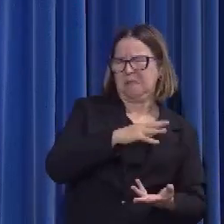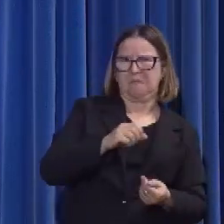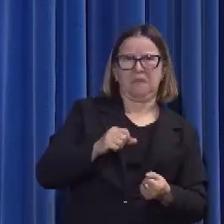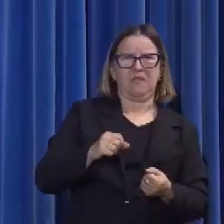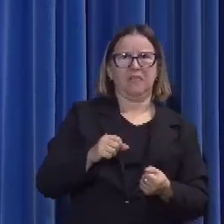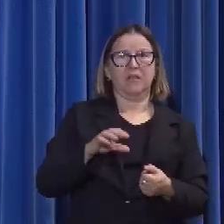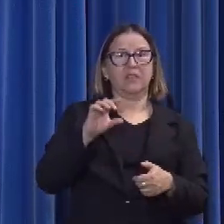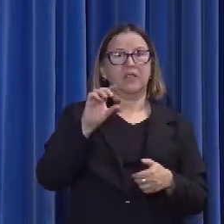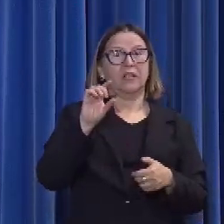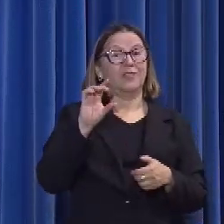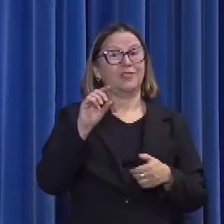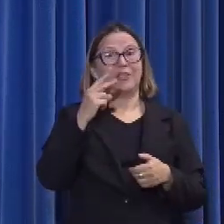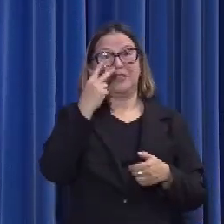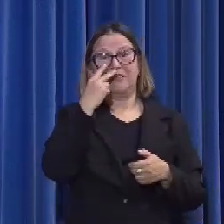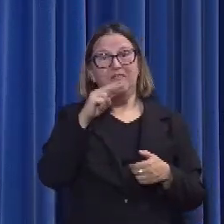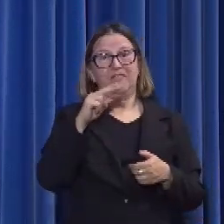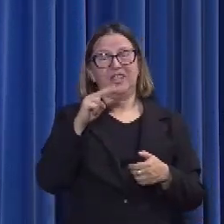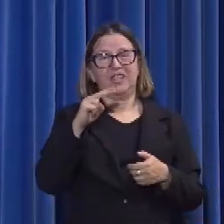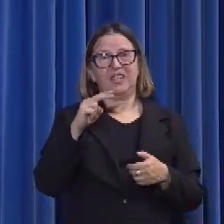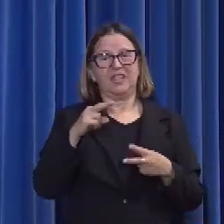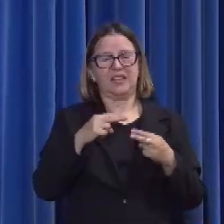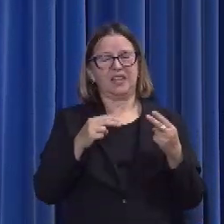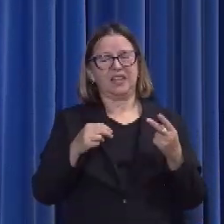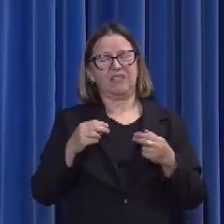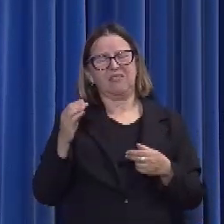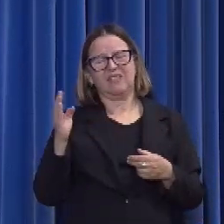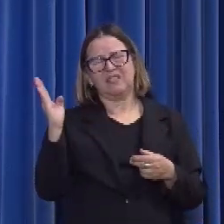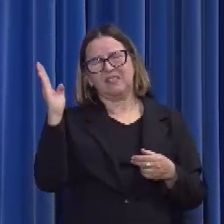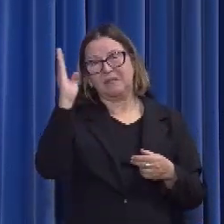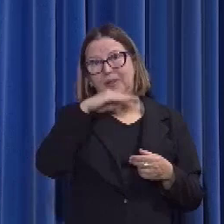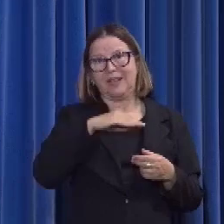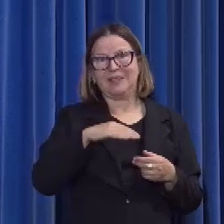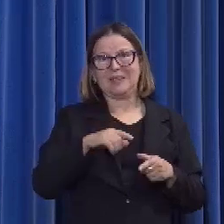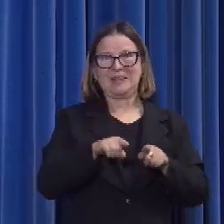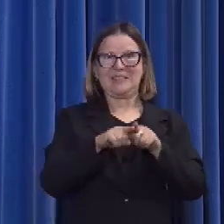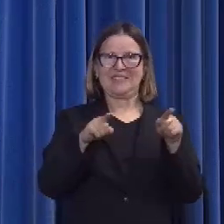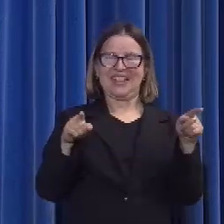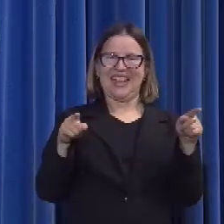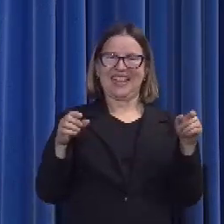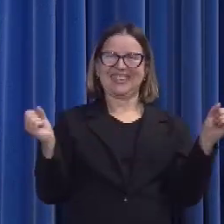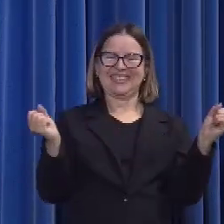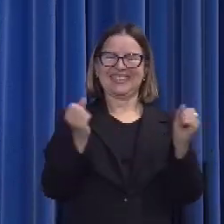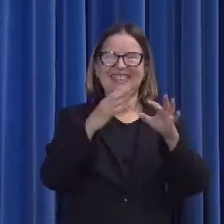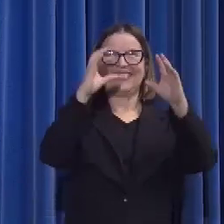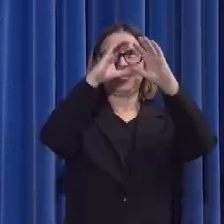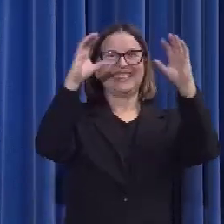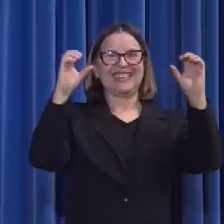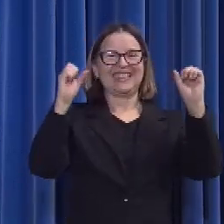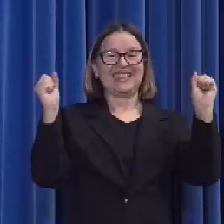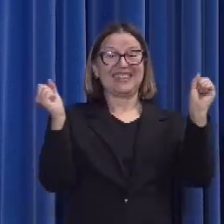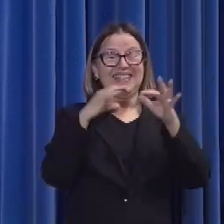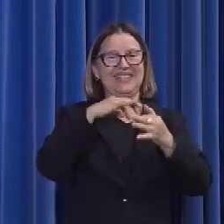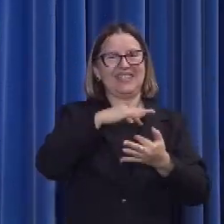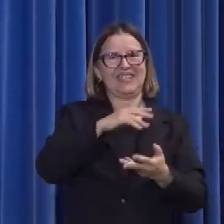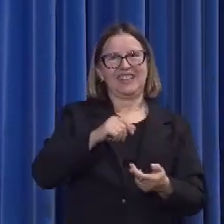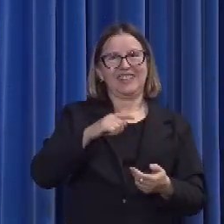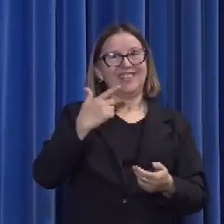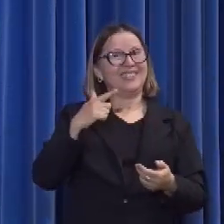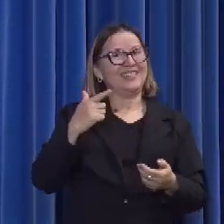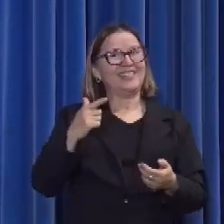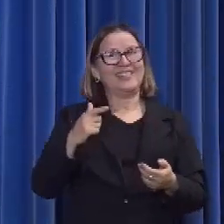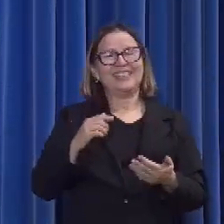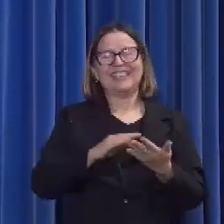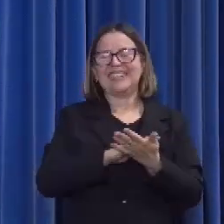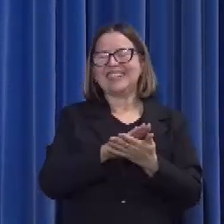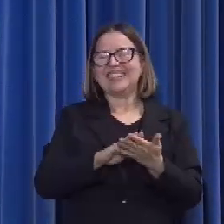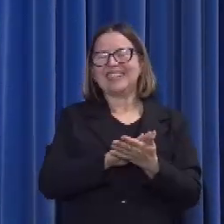corrupção. Mas nós vamos, esse novo céu, essa nova terra, não vai habitar nada de injustiça. Porque